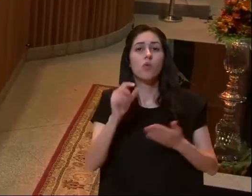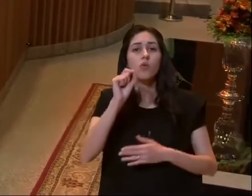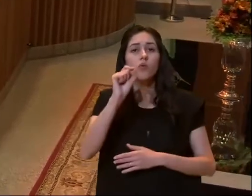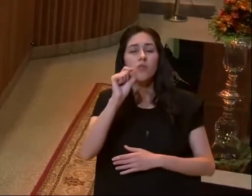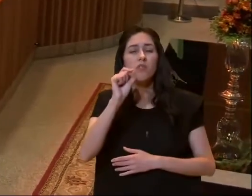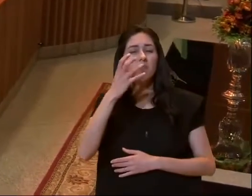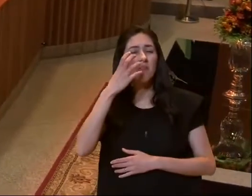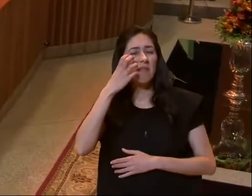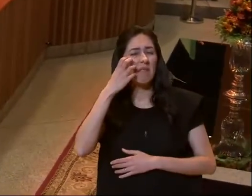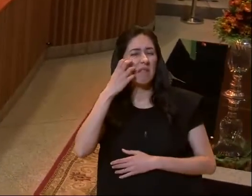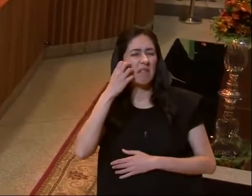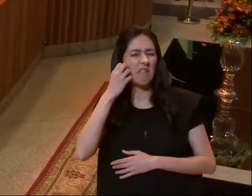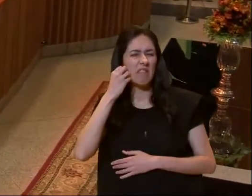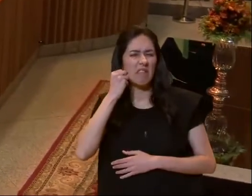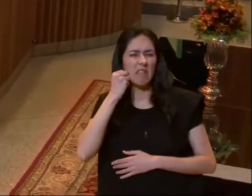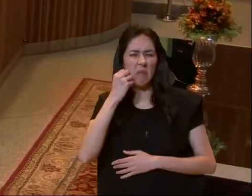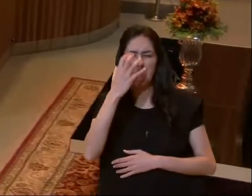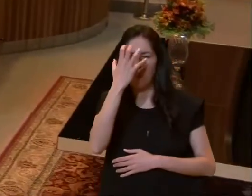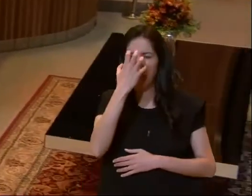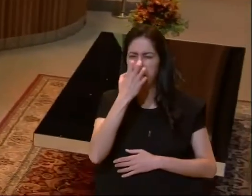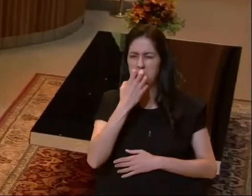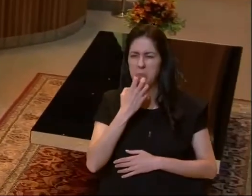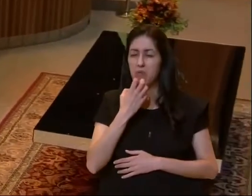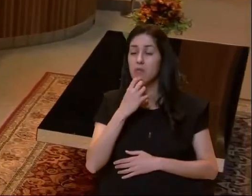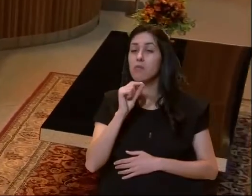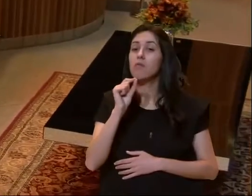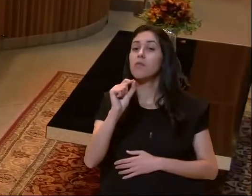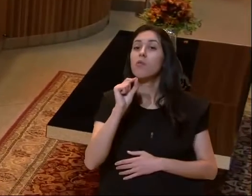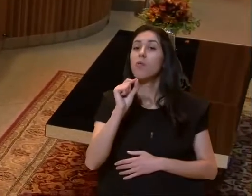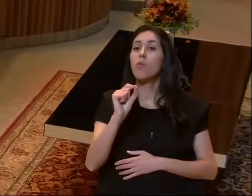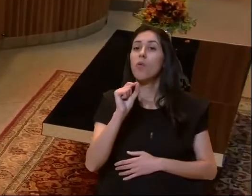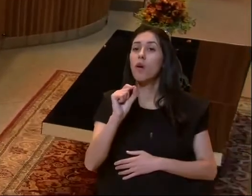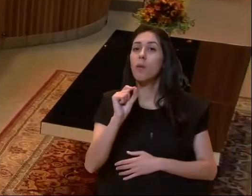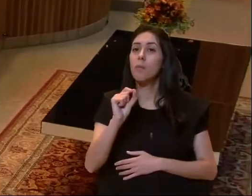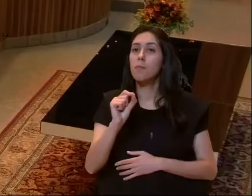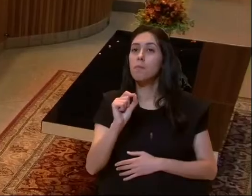amargura, rios de amargura vão ser